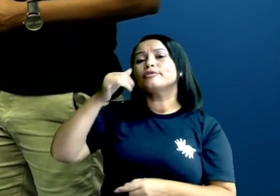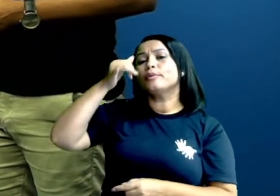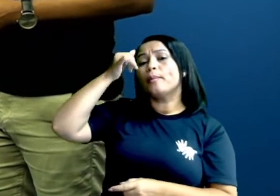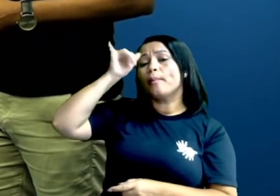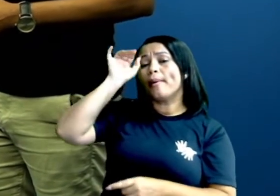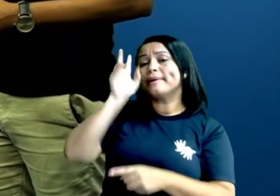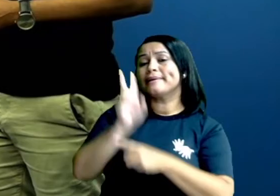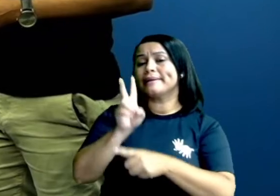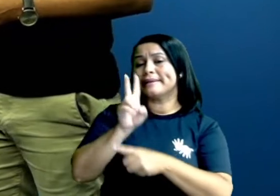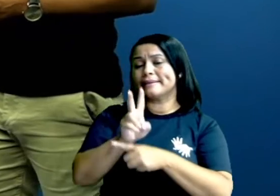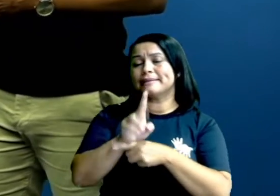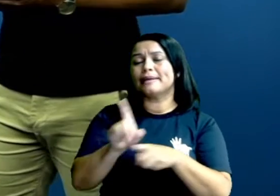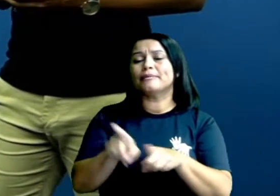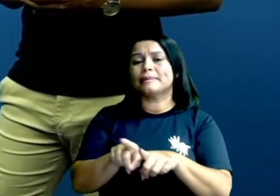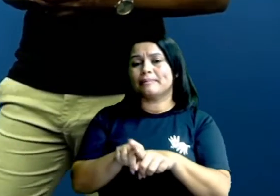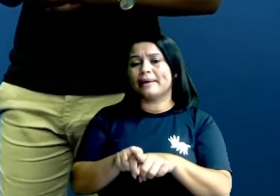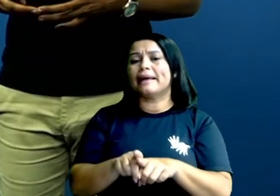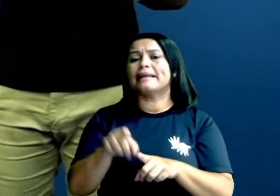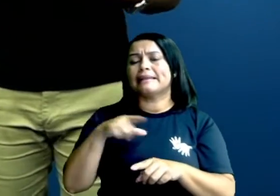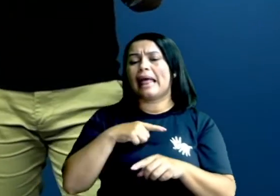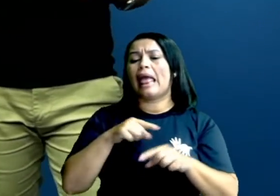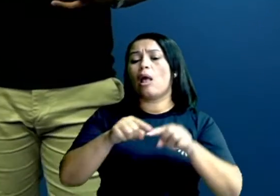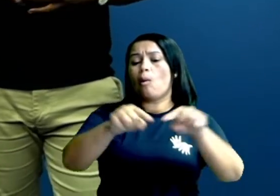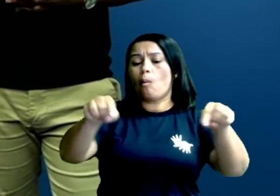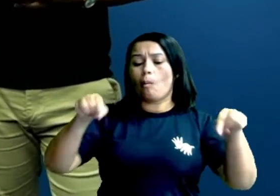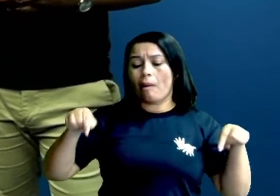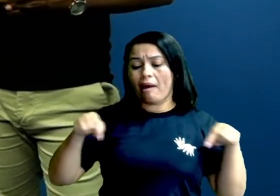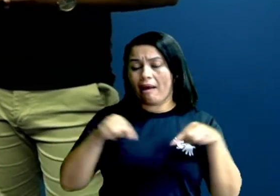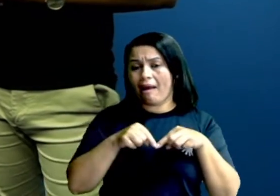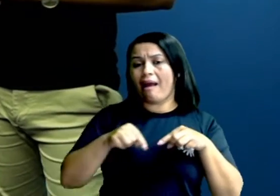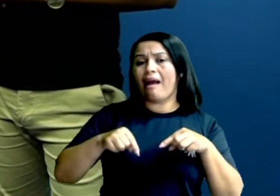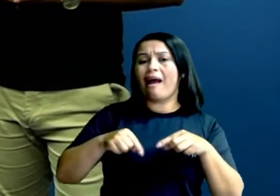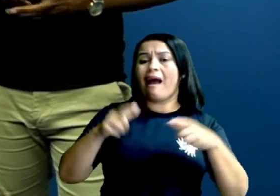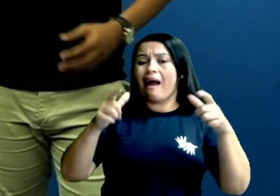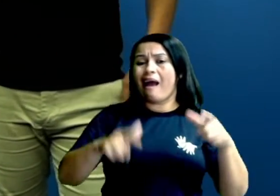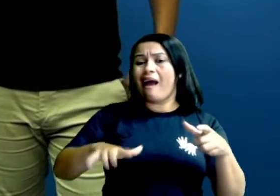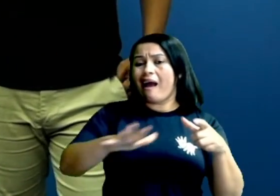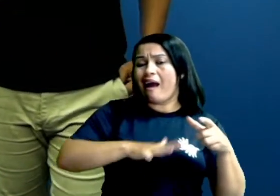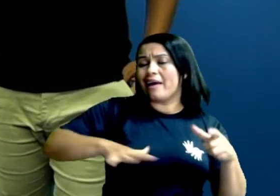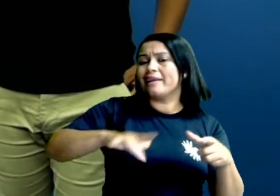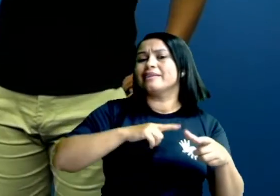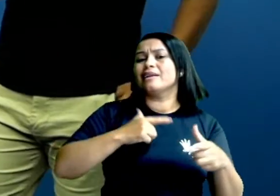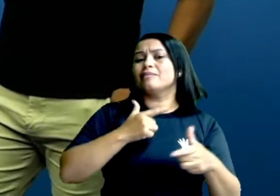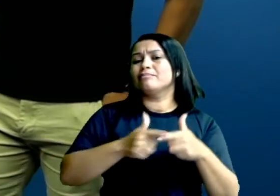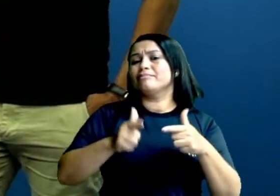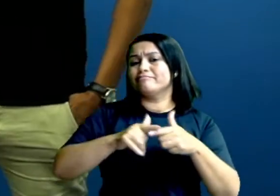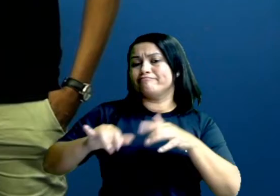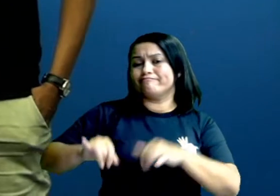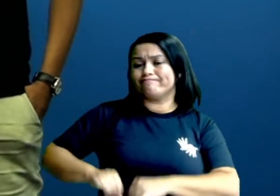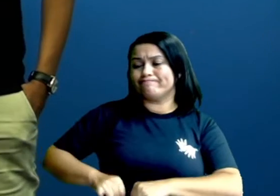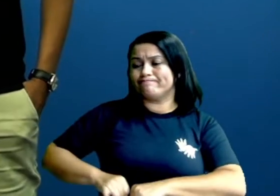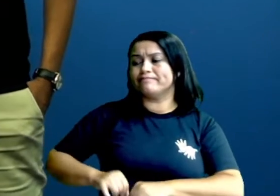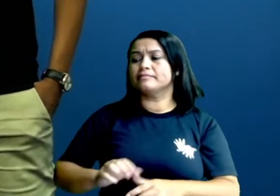você tem aqui um trecho realmente, né, que vem sofrendo grandes impactos ambientais, beleza?